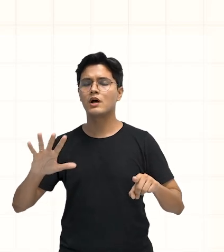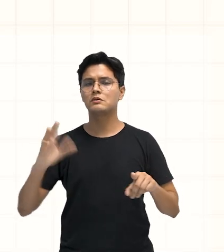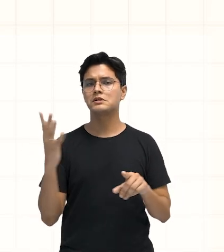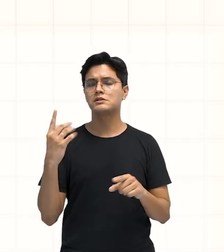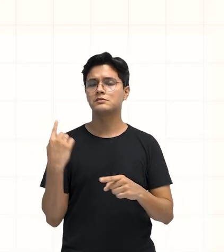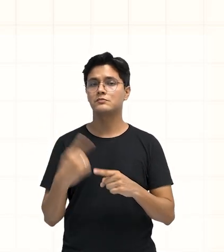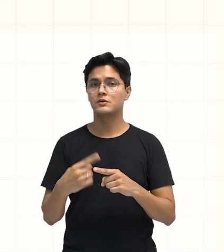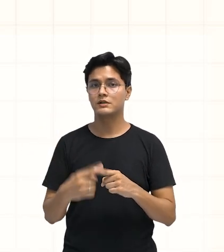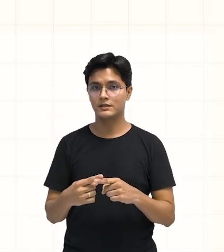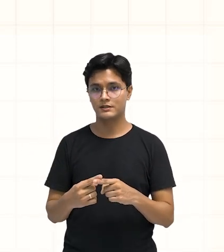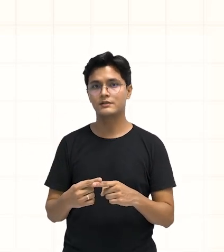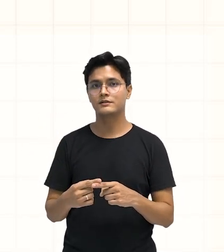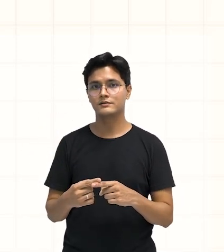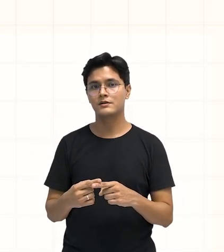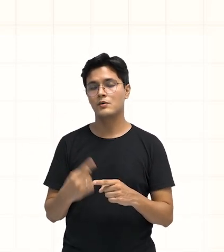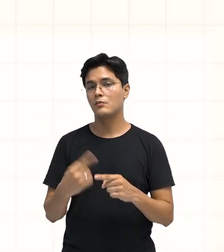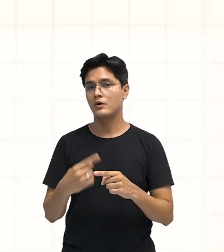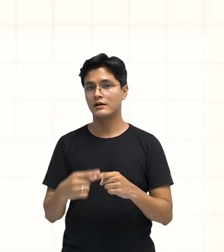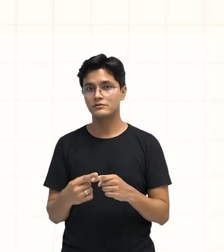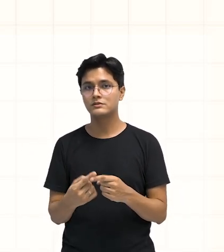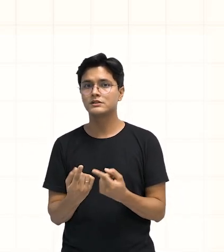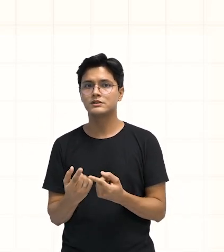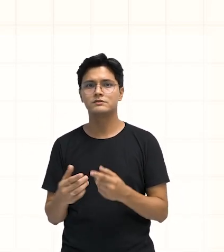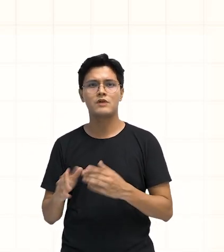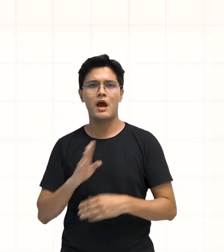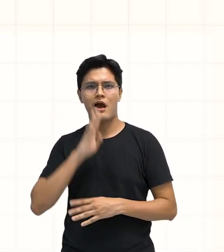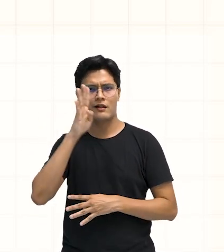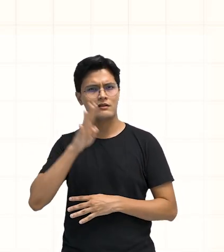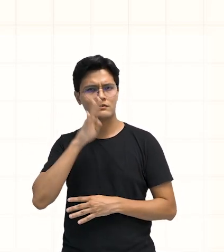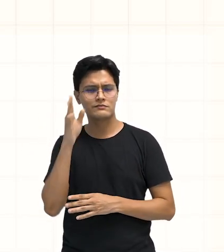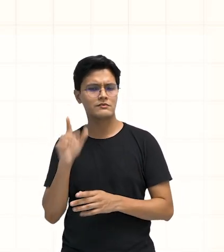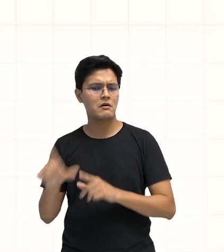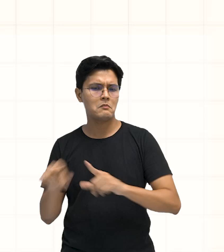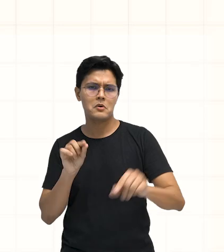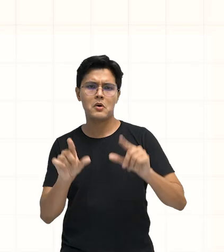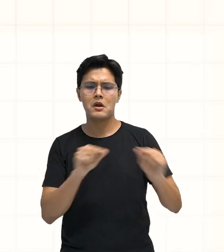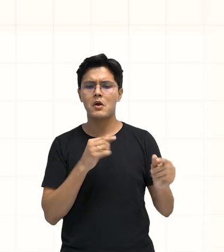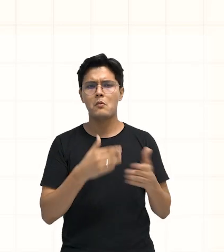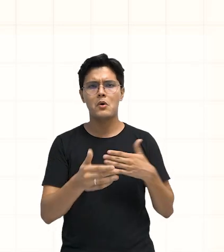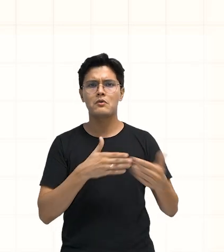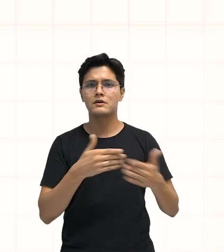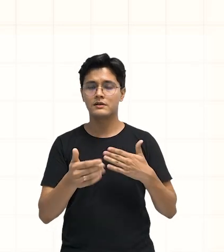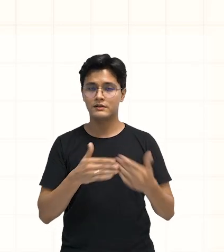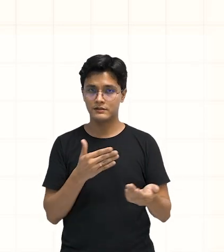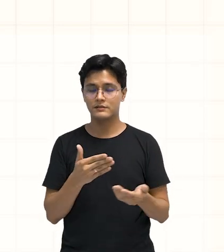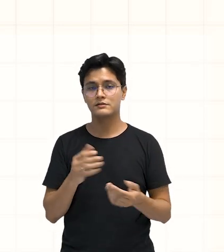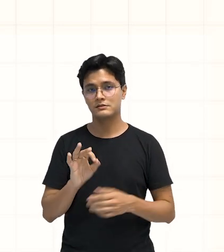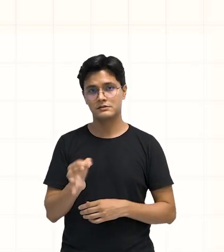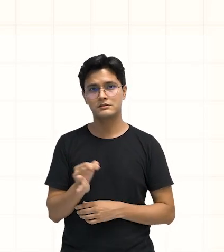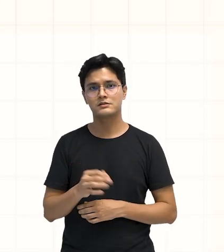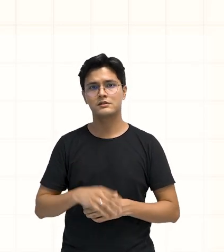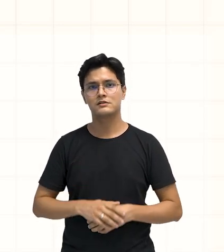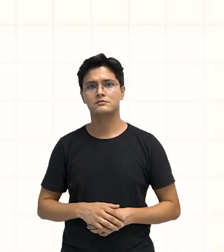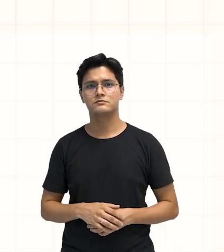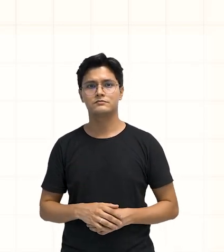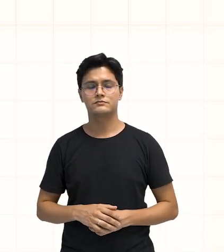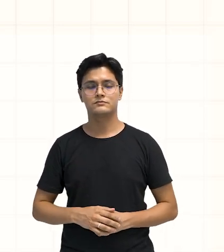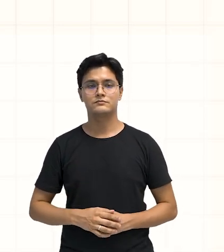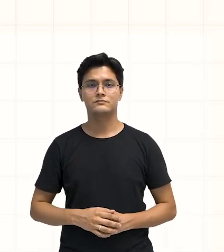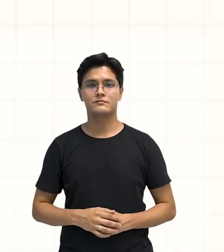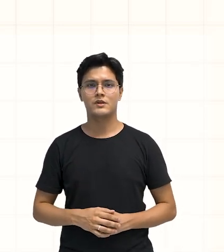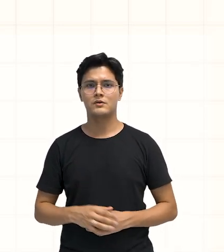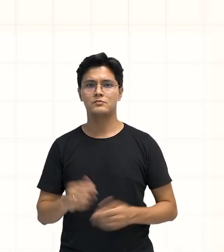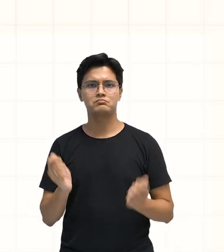que chamamos de acaso. Então, é aquela situação, né? A situação do acaso, é o